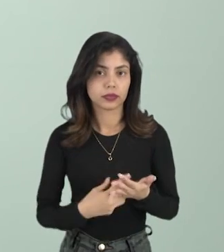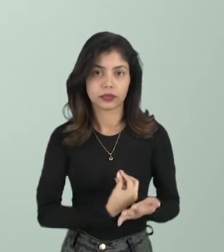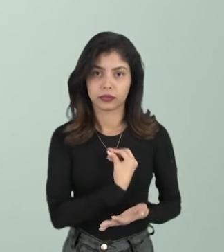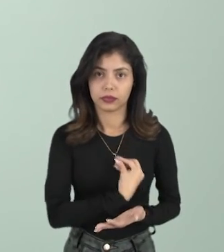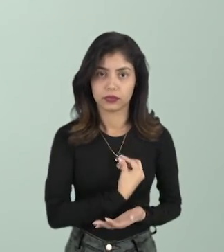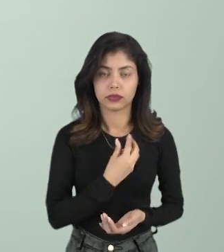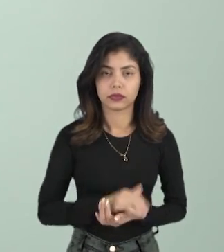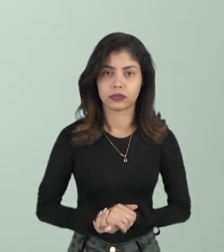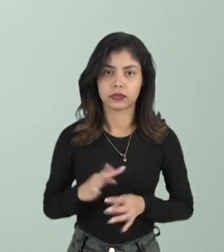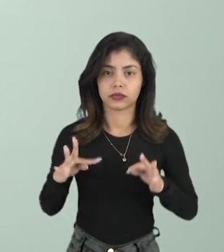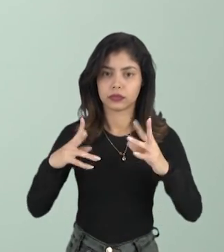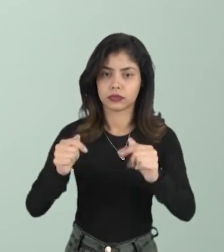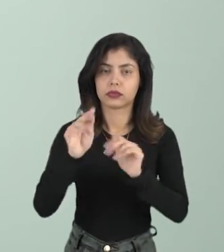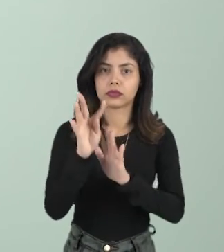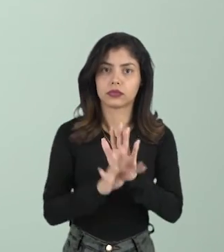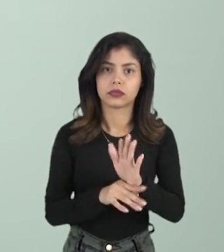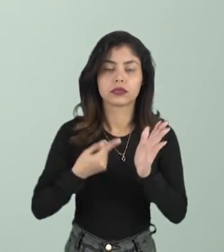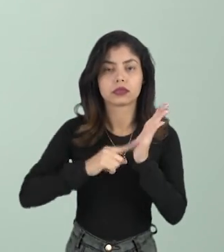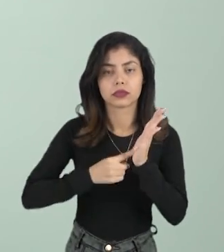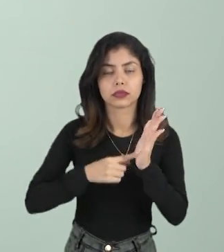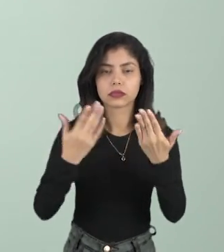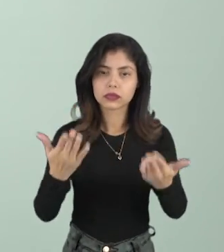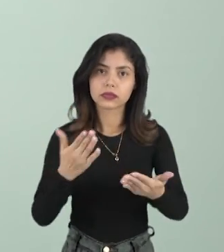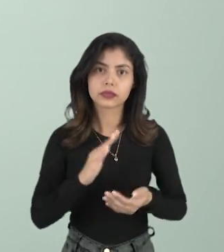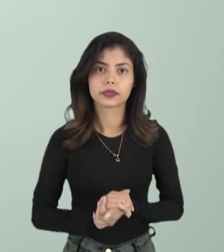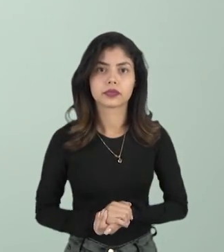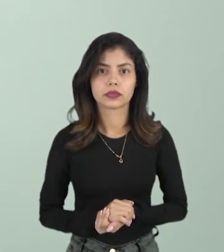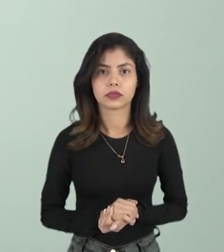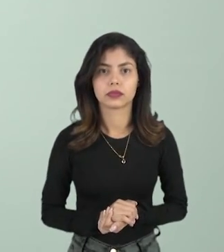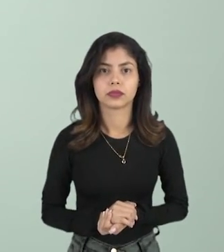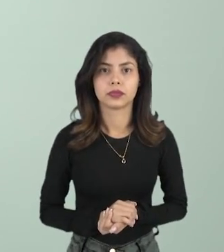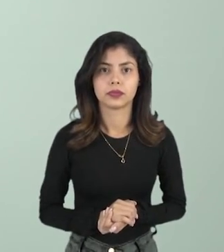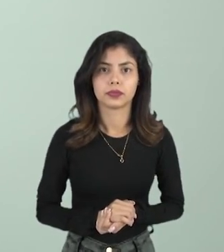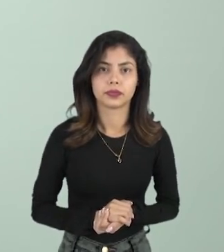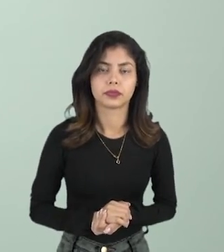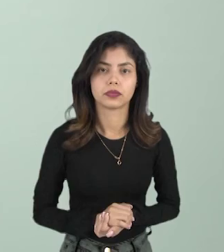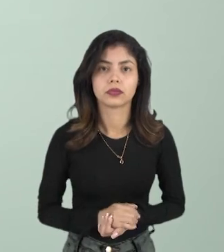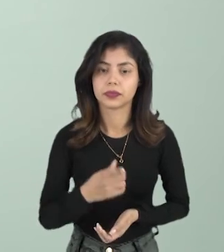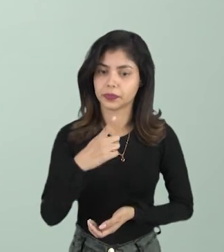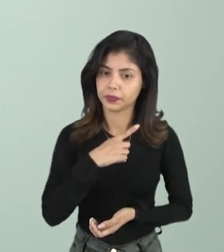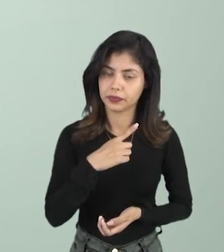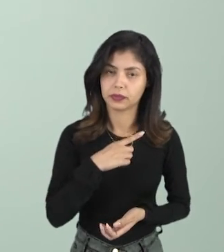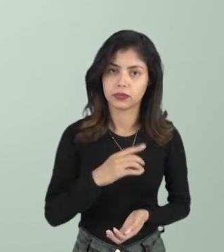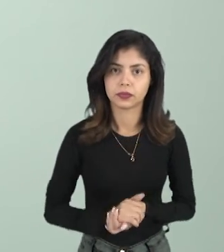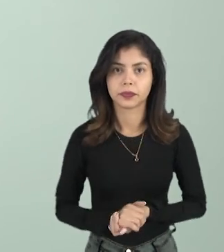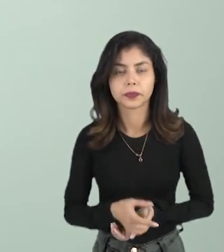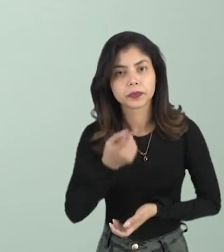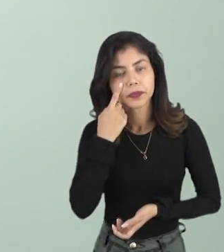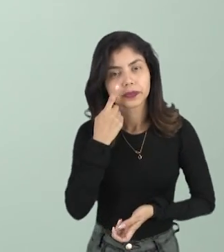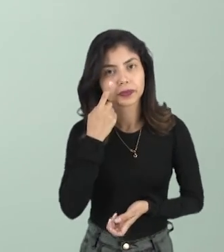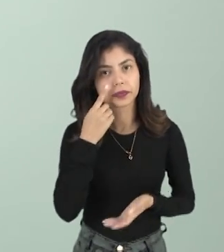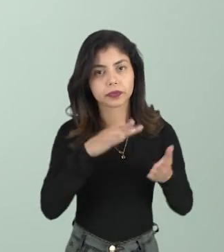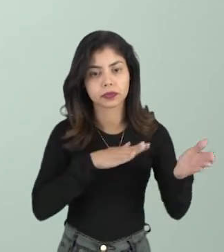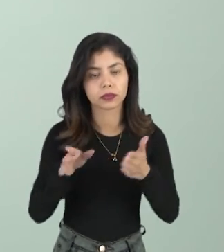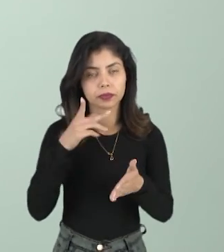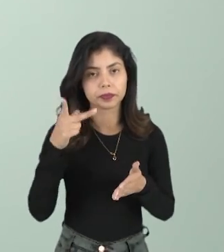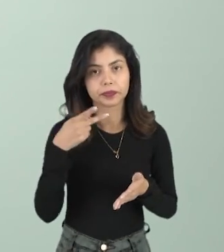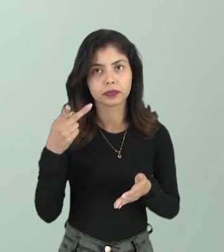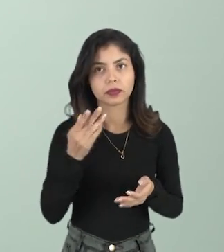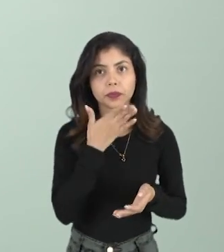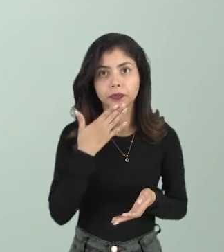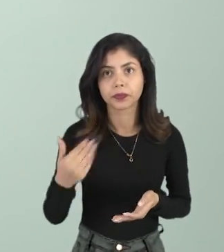de vida. Tudo no texto aponta para que seja verificada essa fala